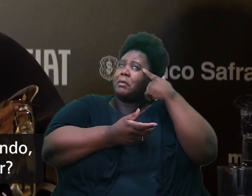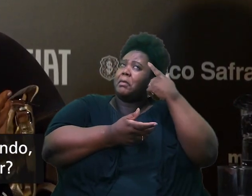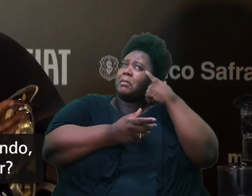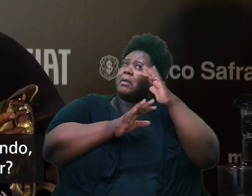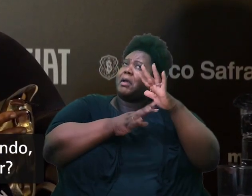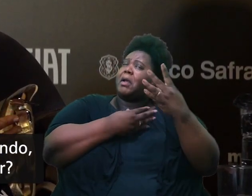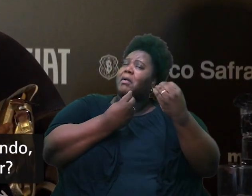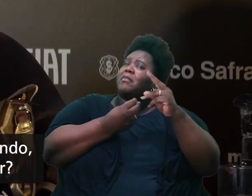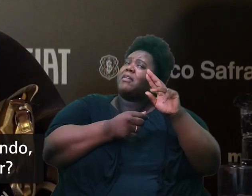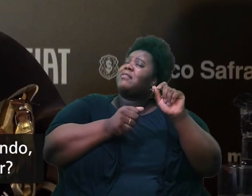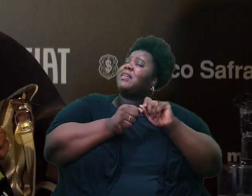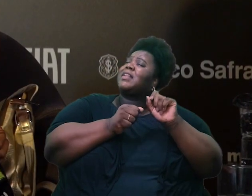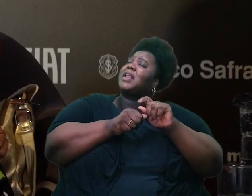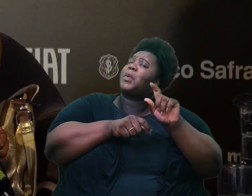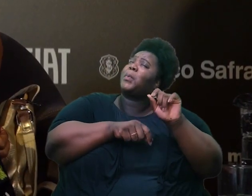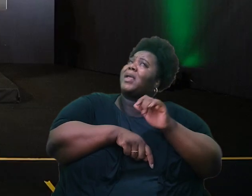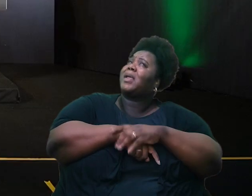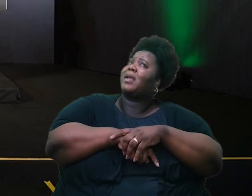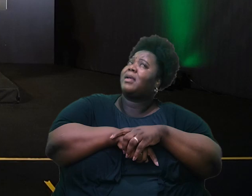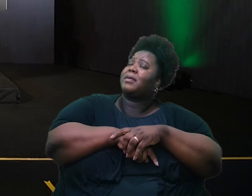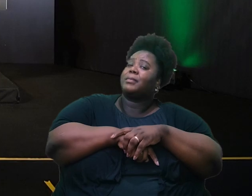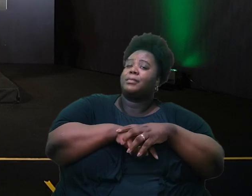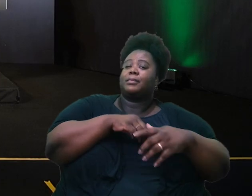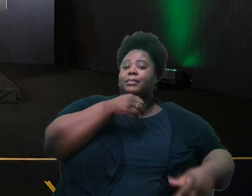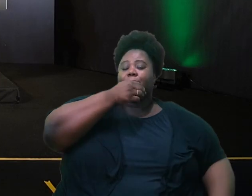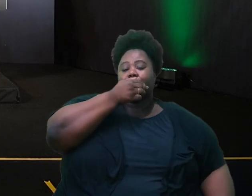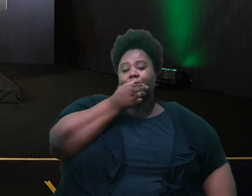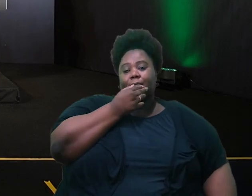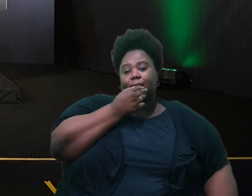isso? O que ele vai fazer?